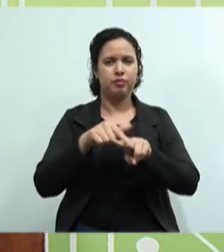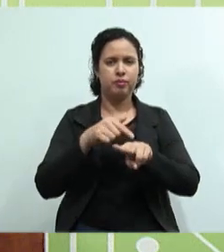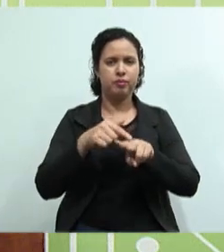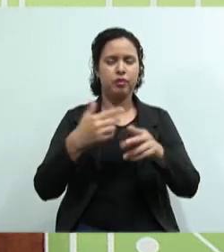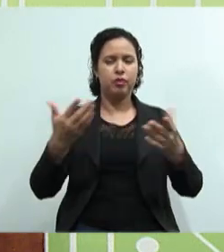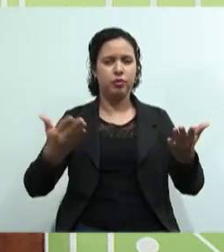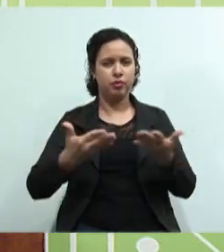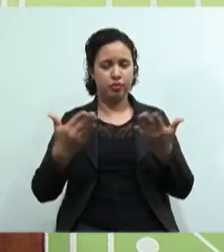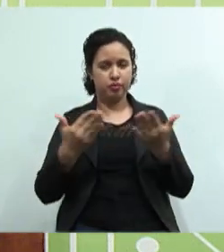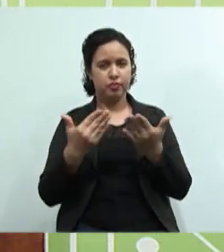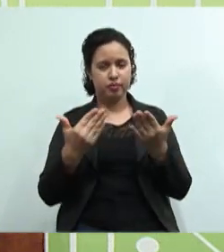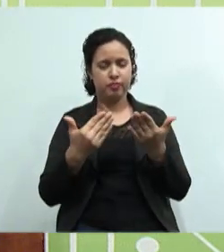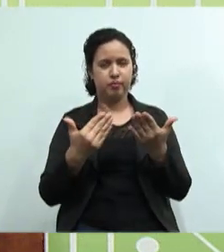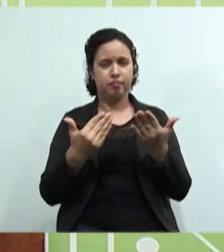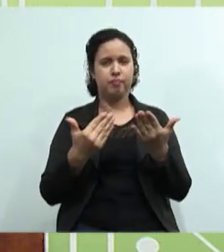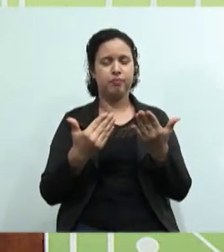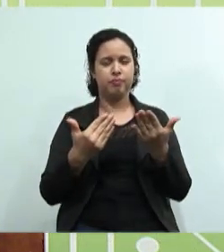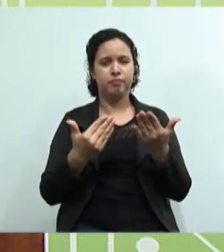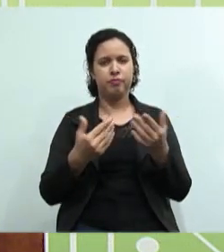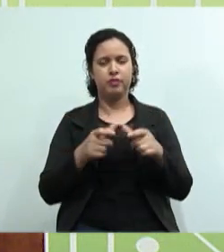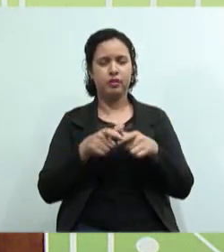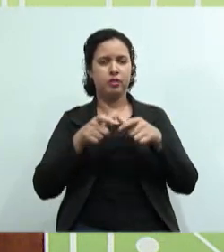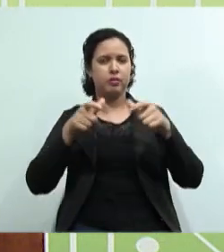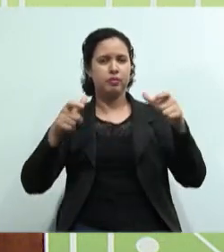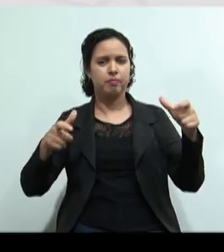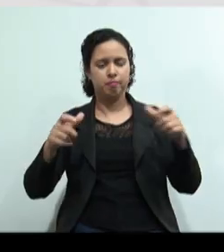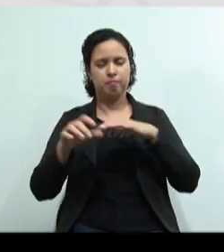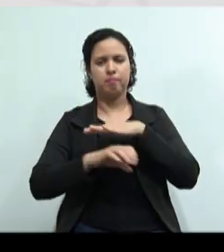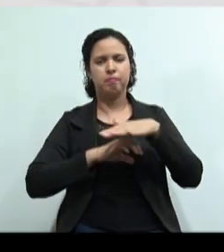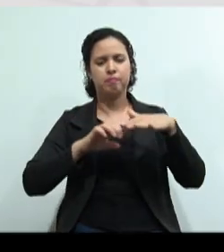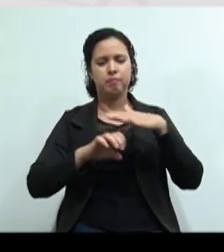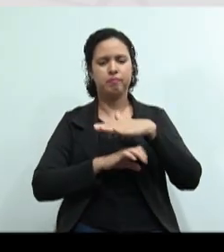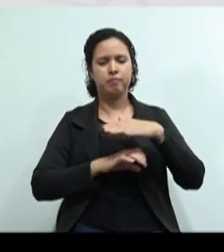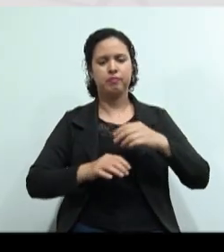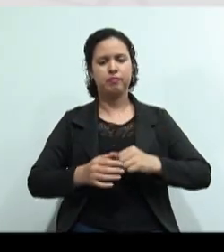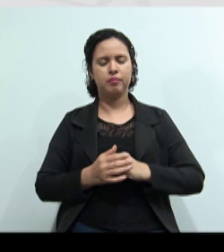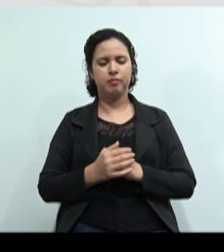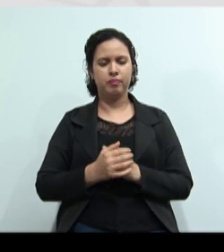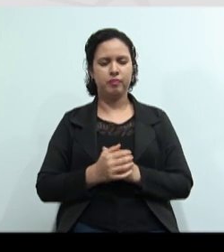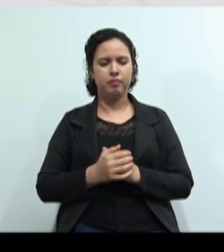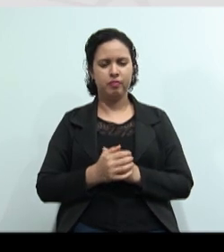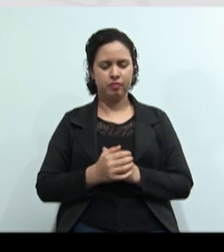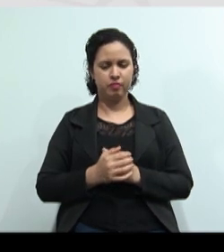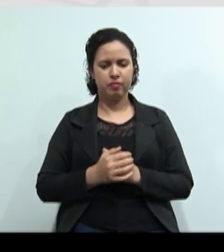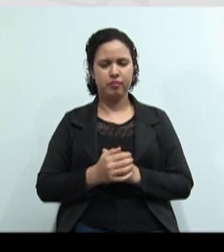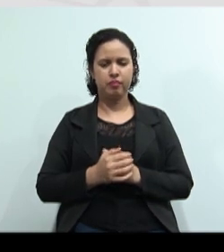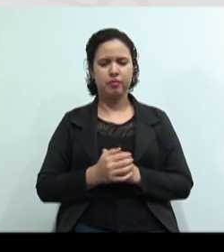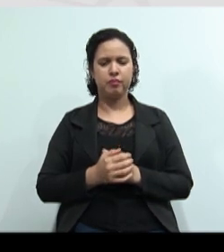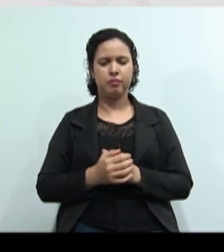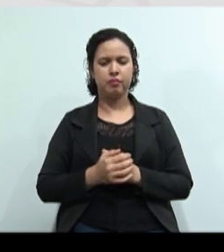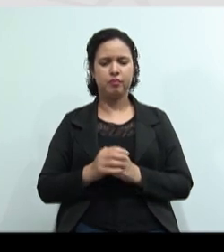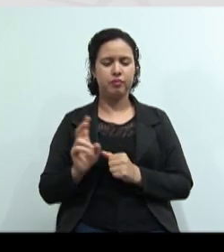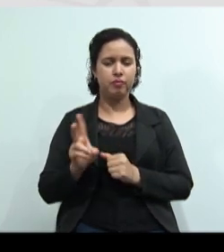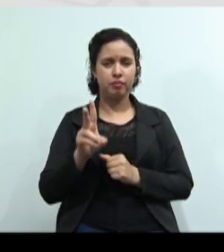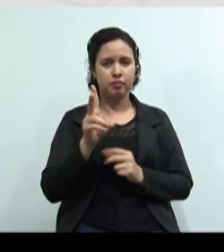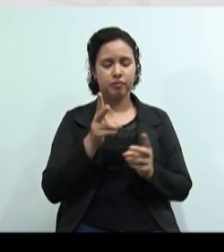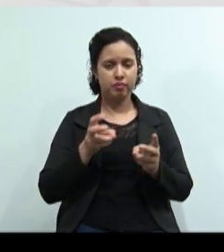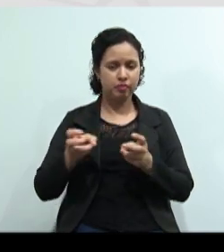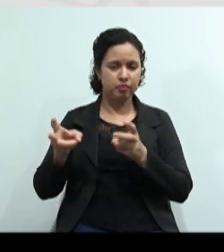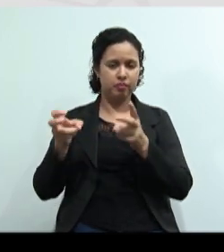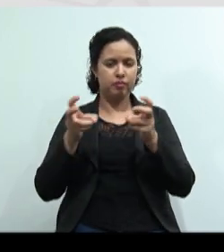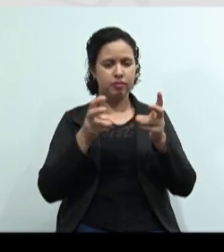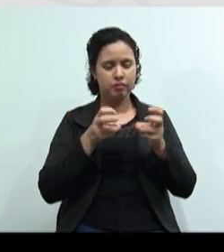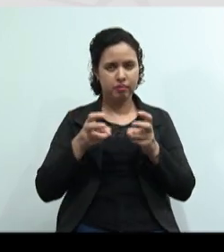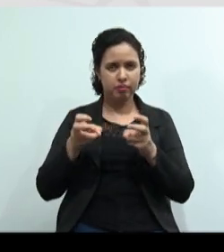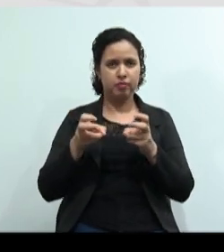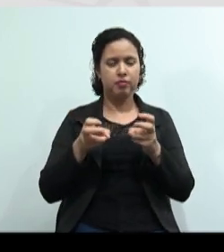estaria crescendo como está. Nós temos também no método baseado no valor percebido pelo consumidor. Então nós